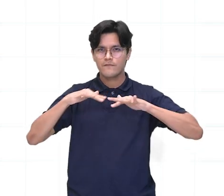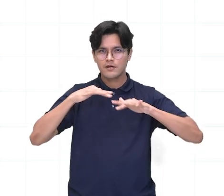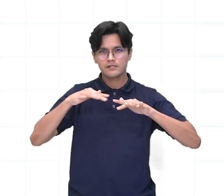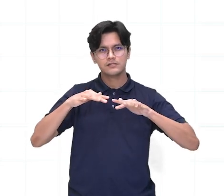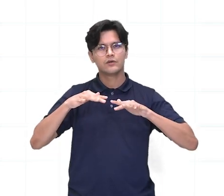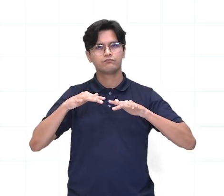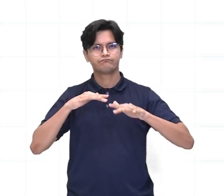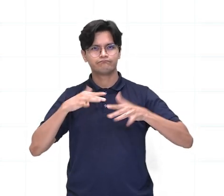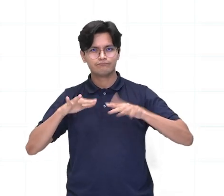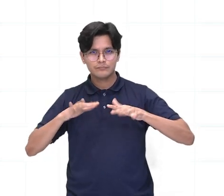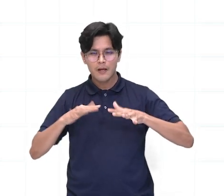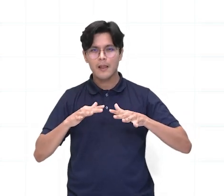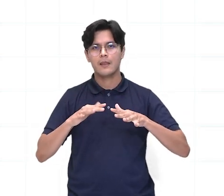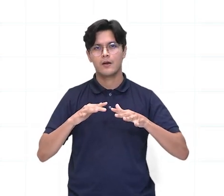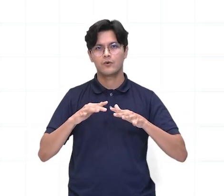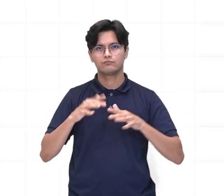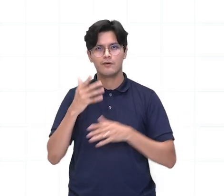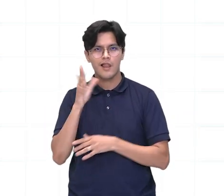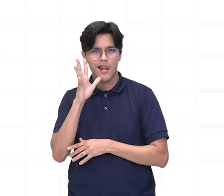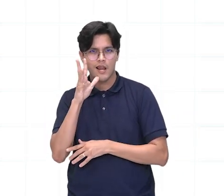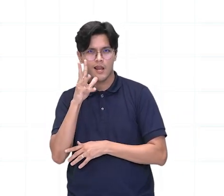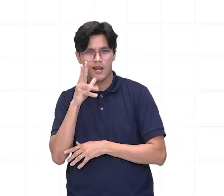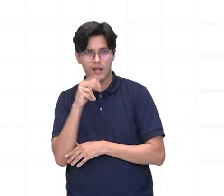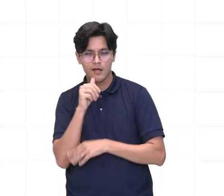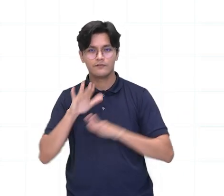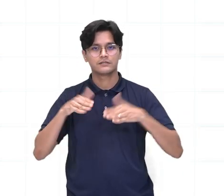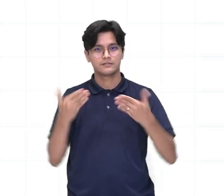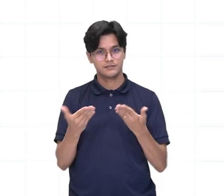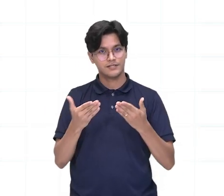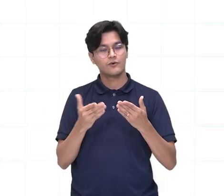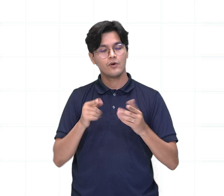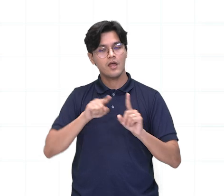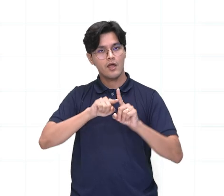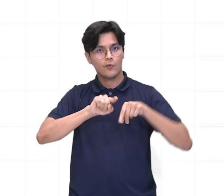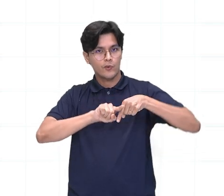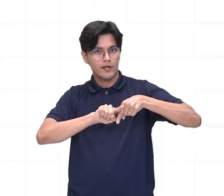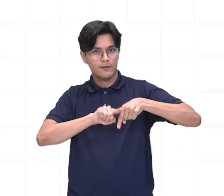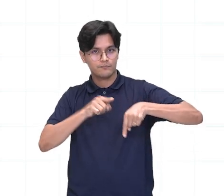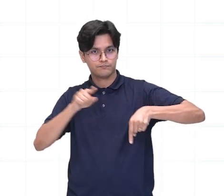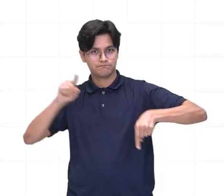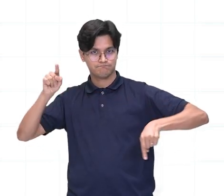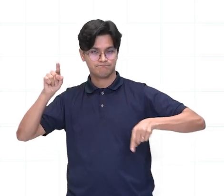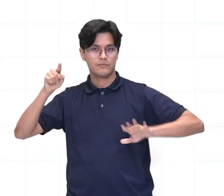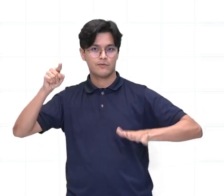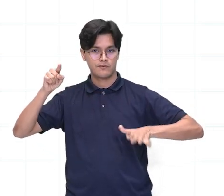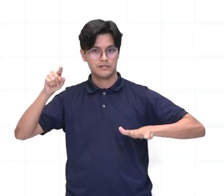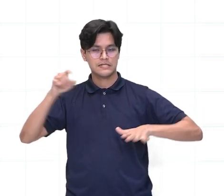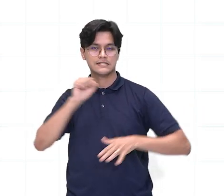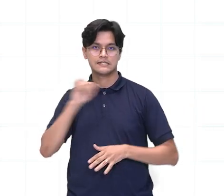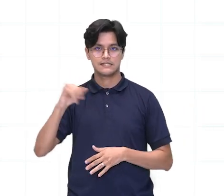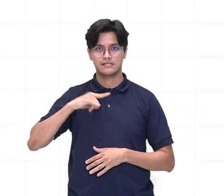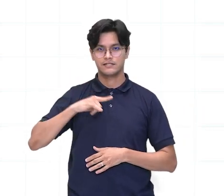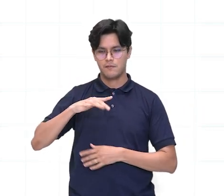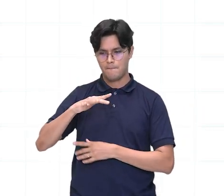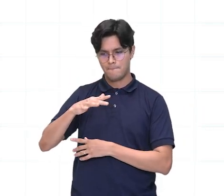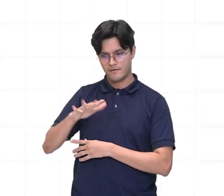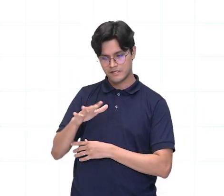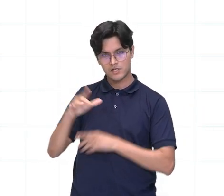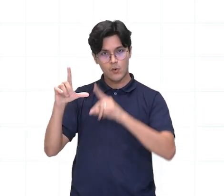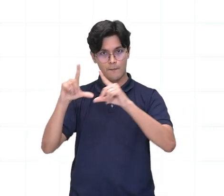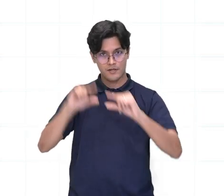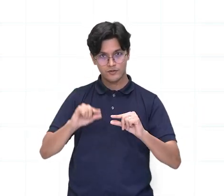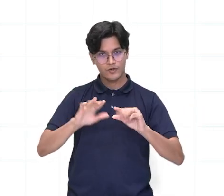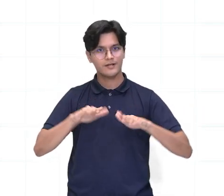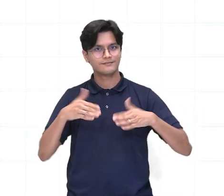baixo, logo grave. Quanto menor for o número de vibrações, mais grave será